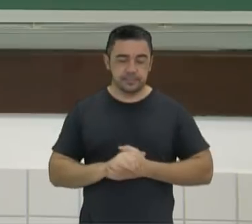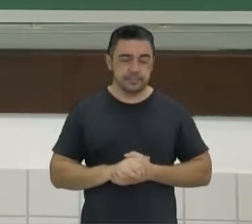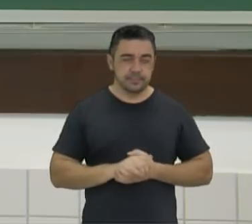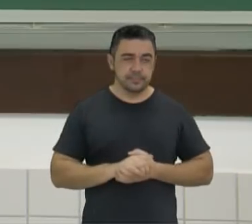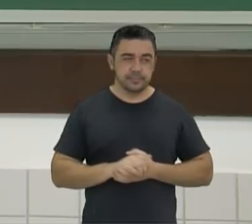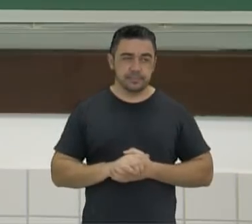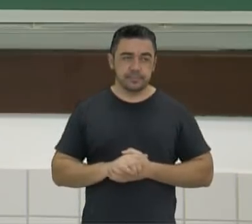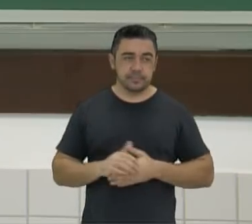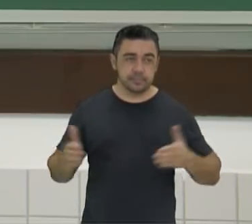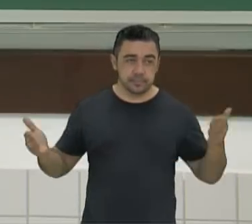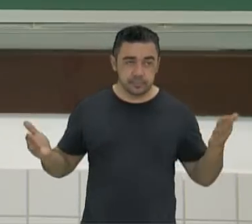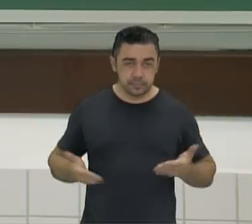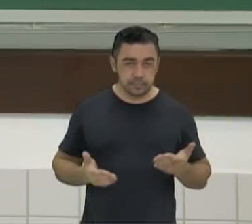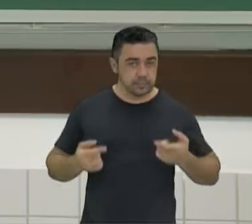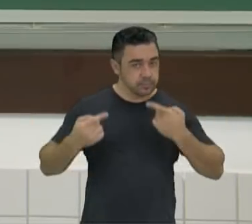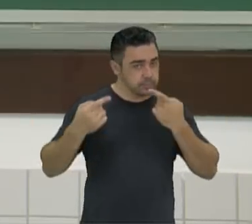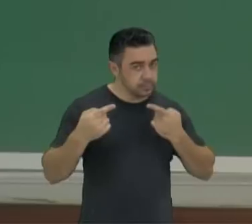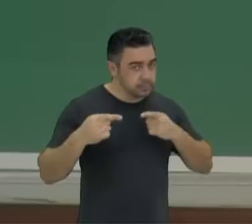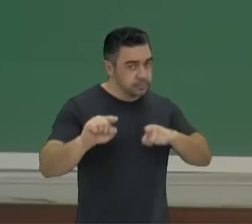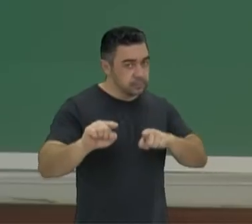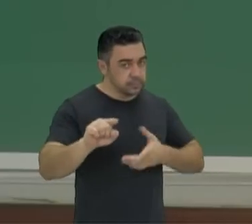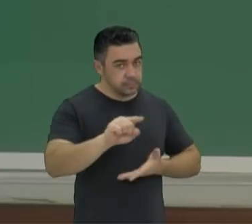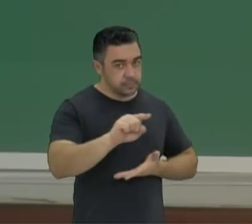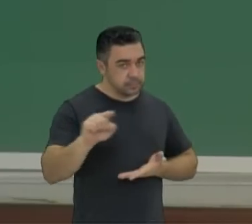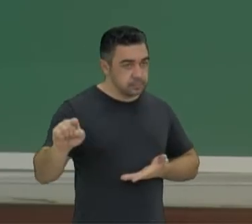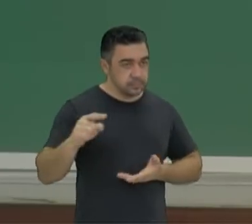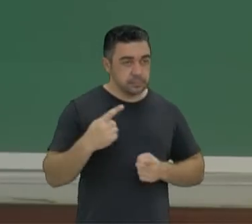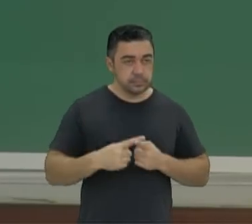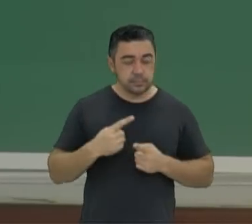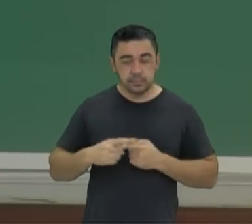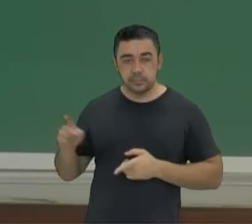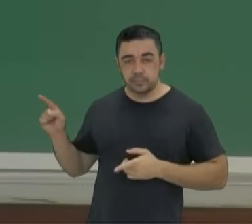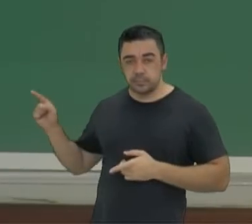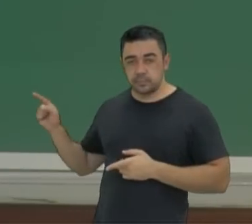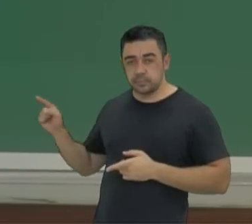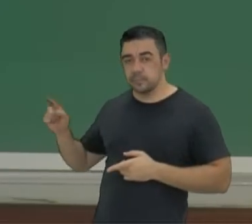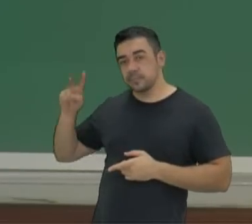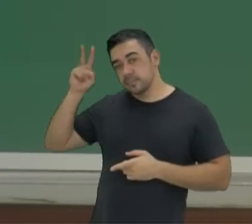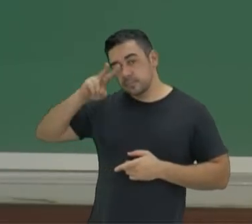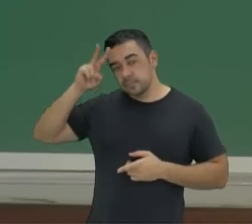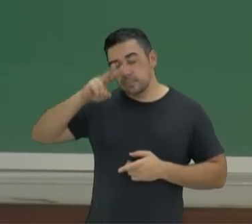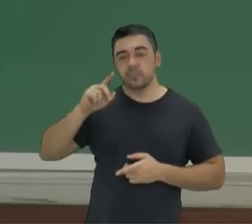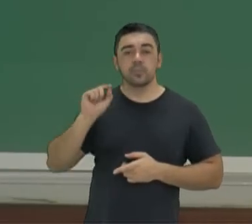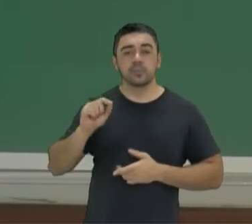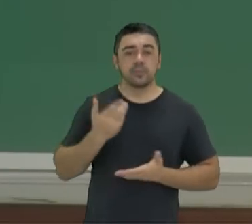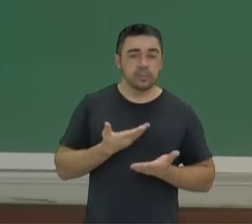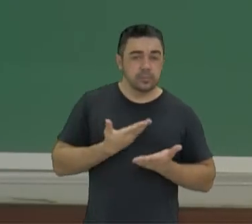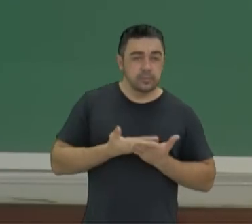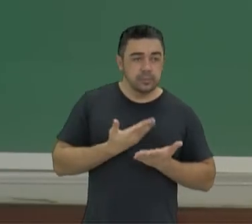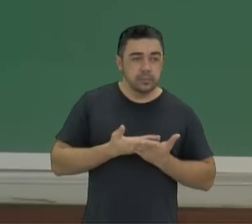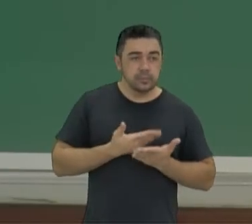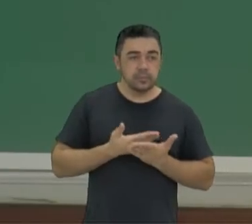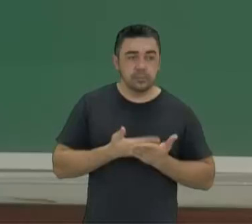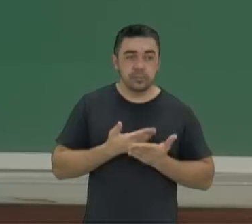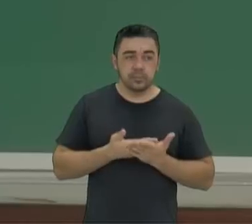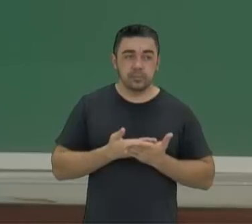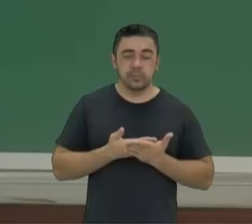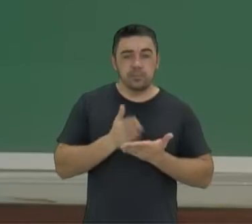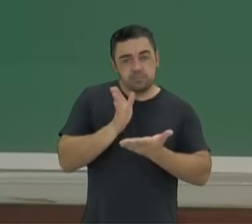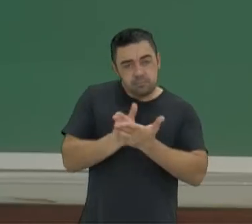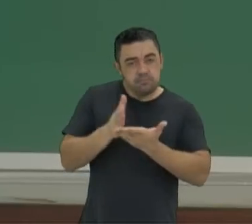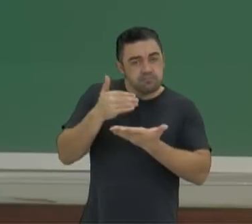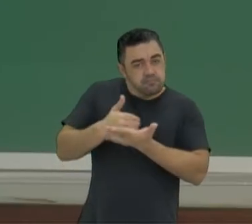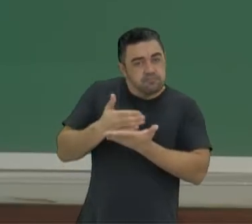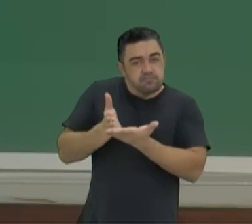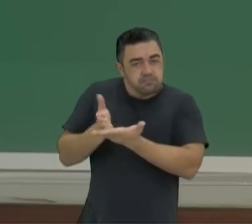bem. Agora, um desafio para vocês, tá bom? Porque aqui a gente vai ter que lembrar aquela aula que a gente decompôs as